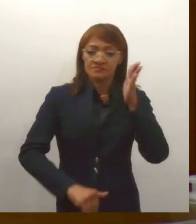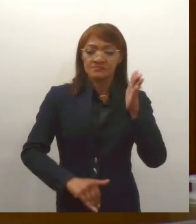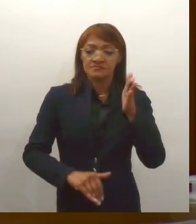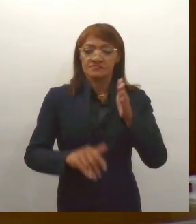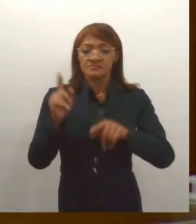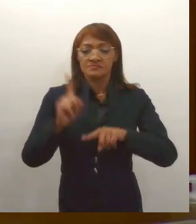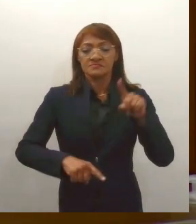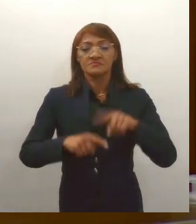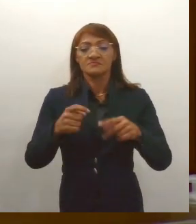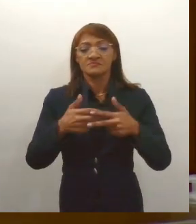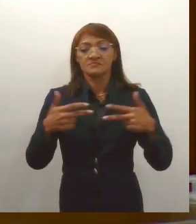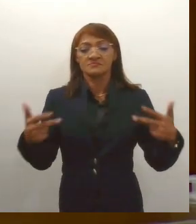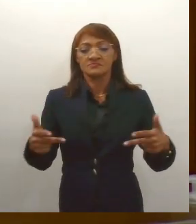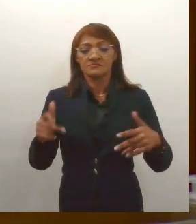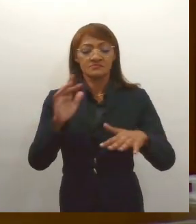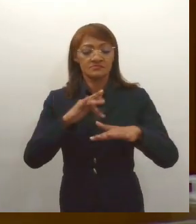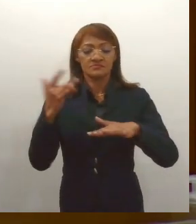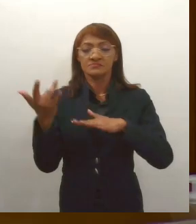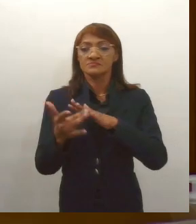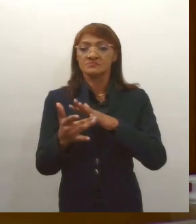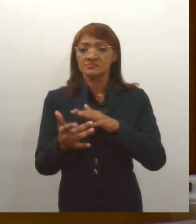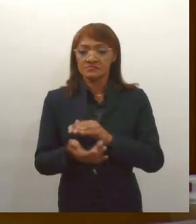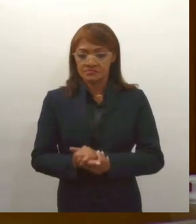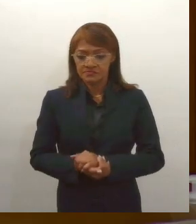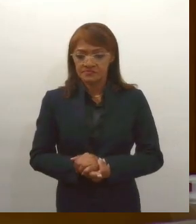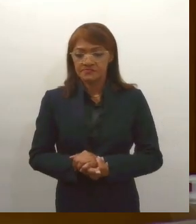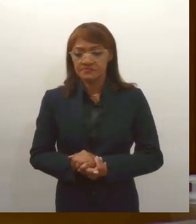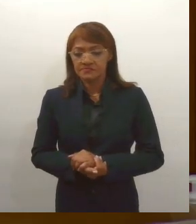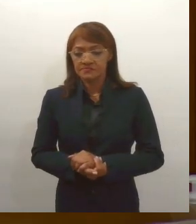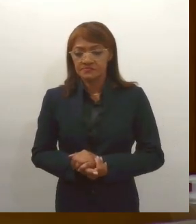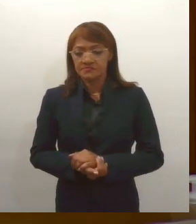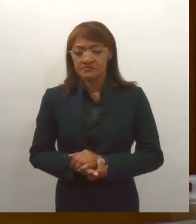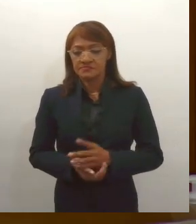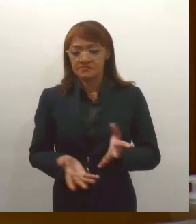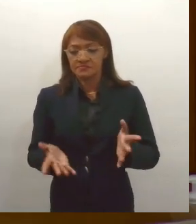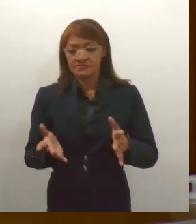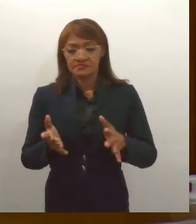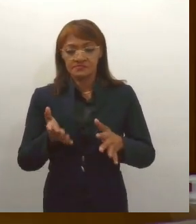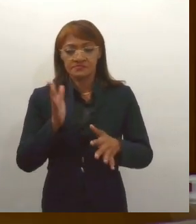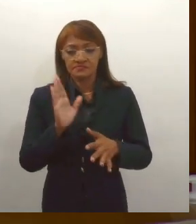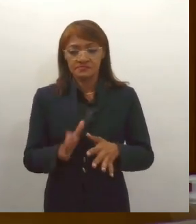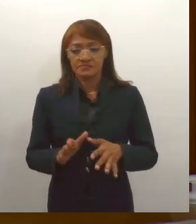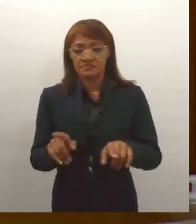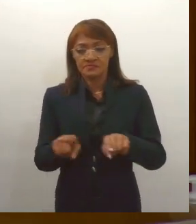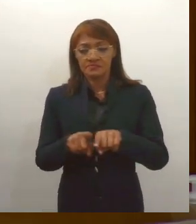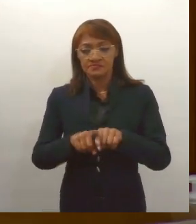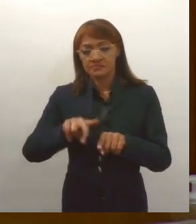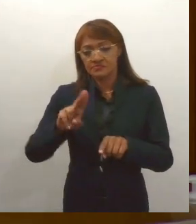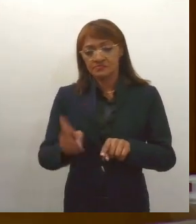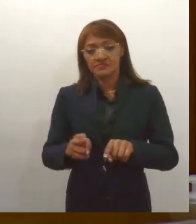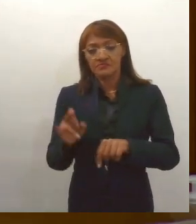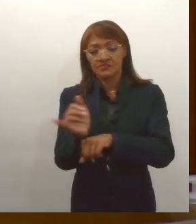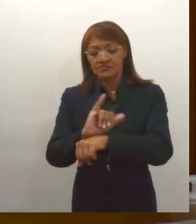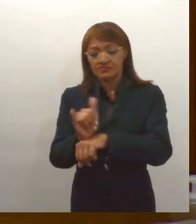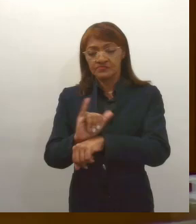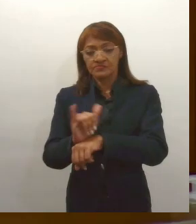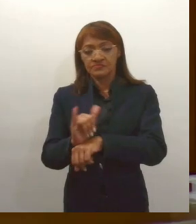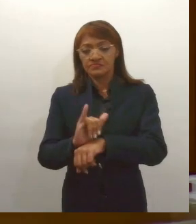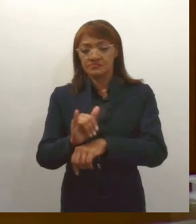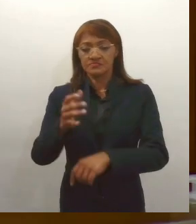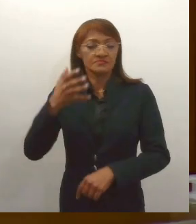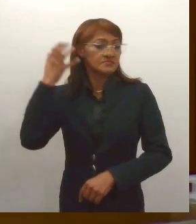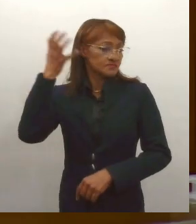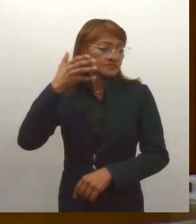comunicação nas redes sociais ou no canal do YouTube da rádio e se não tiver nós iremos